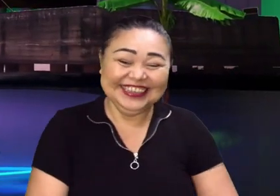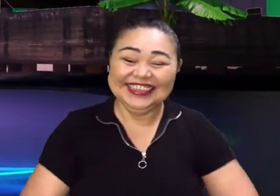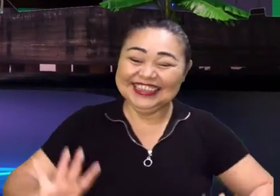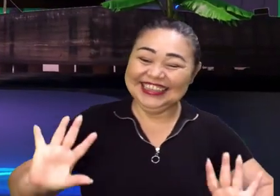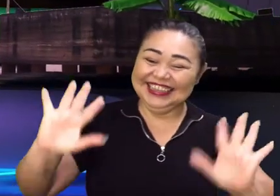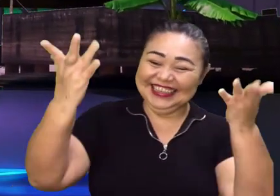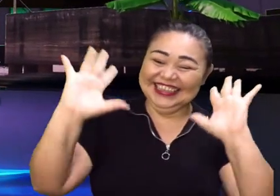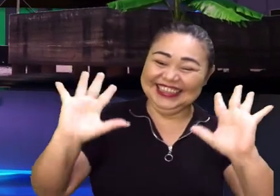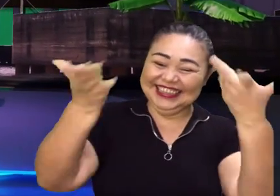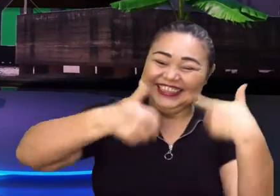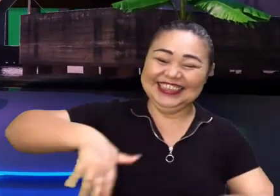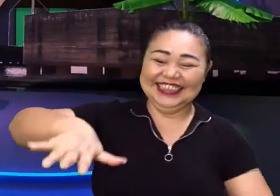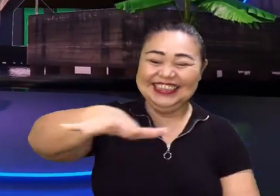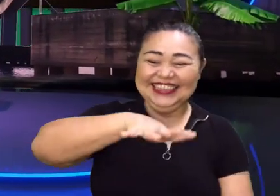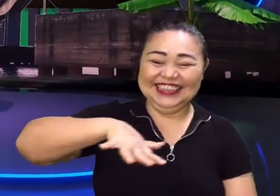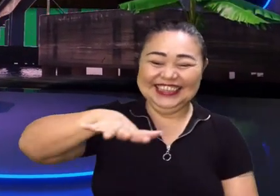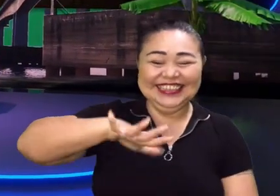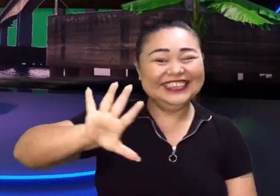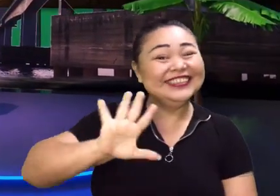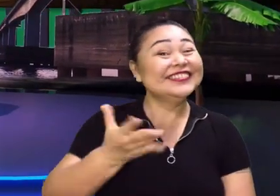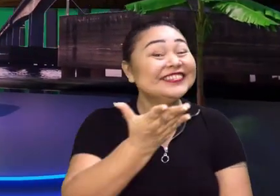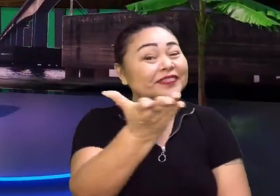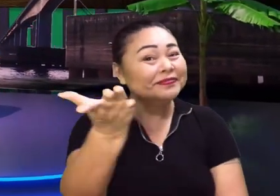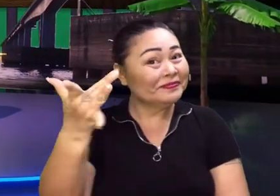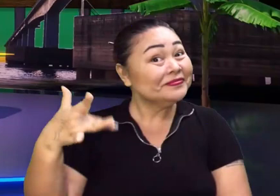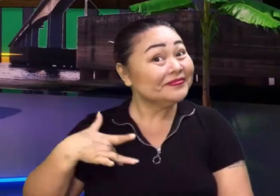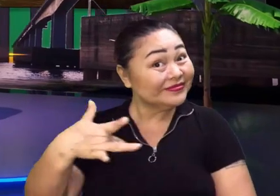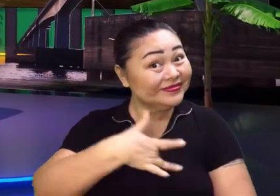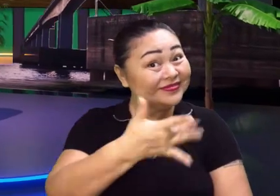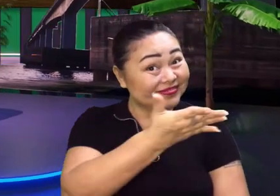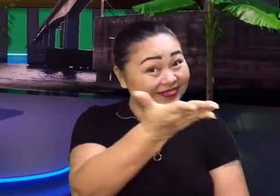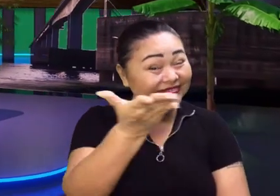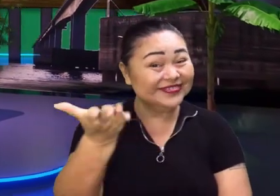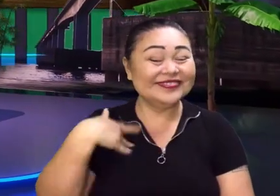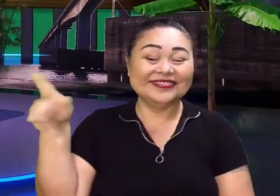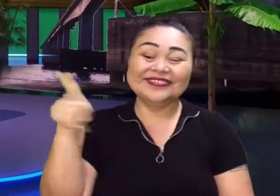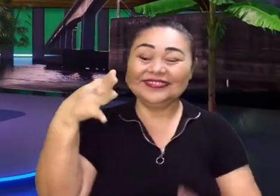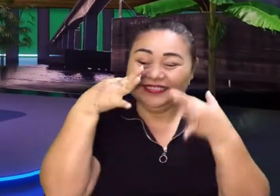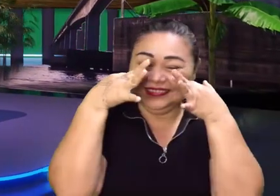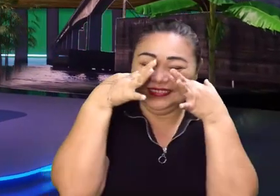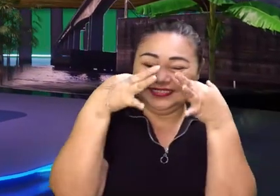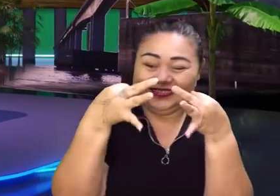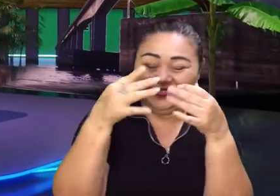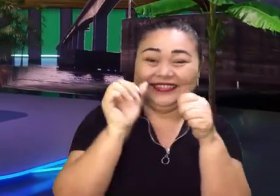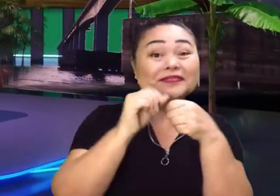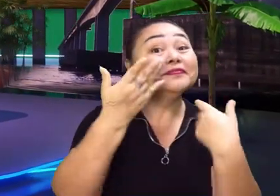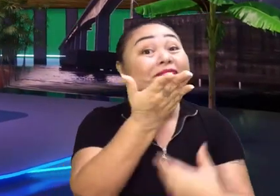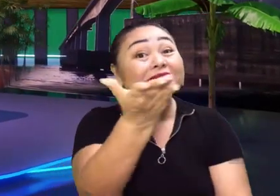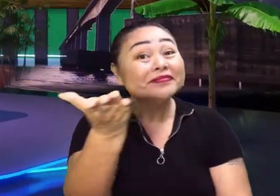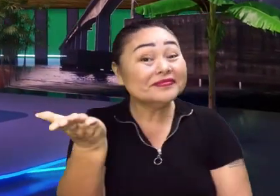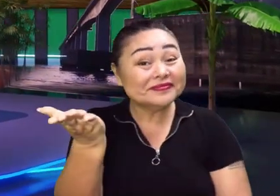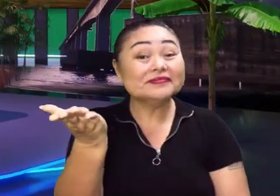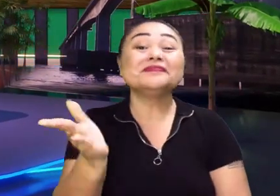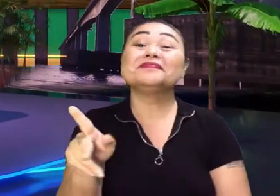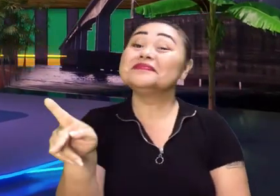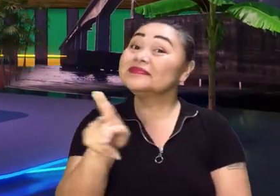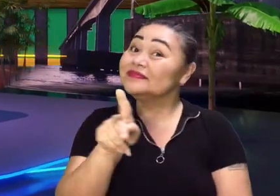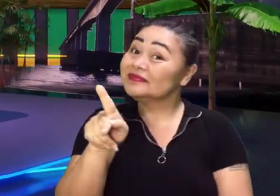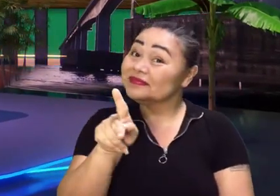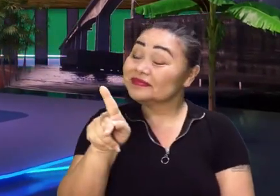Salve salve galera e aí como estão vocês professores credenciais como vocês estão